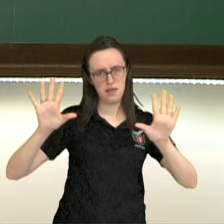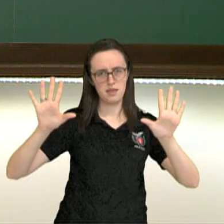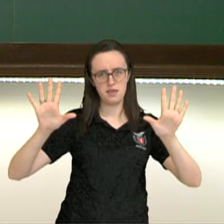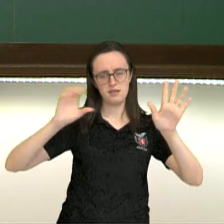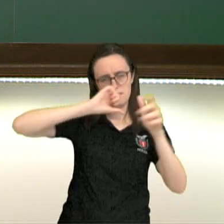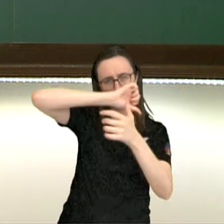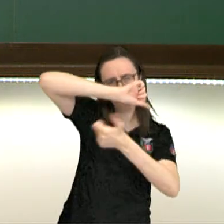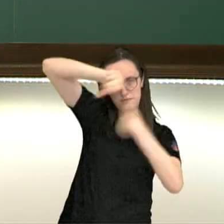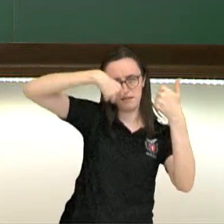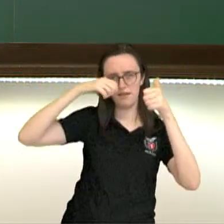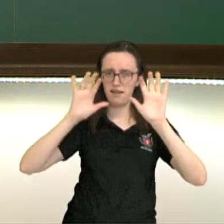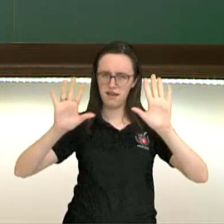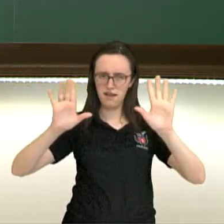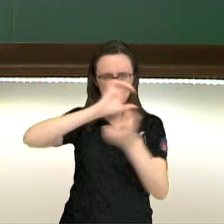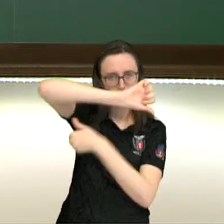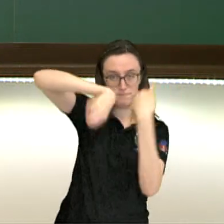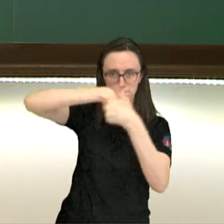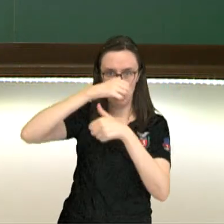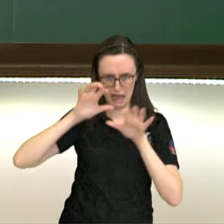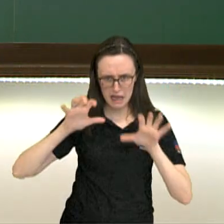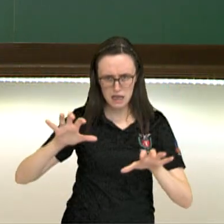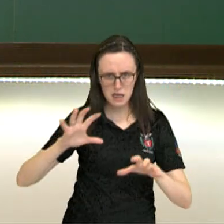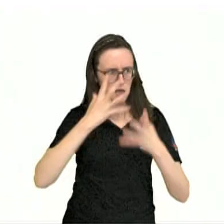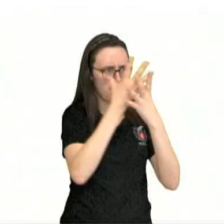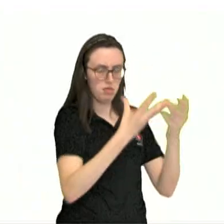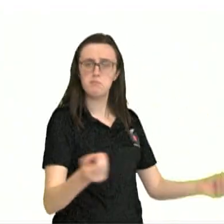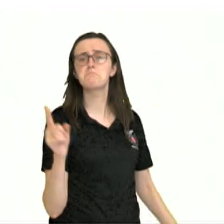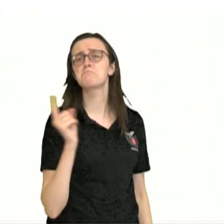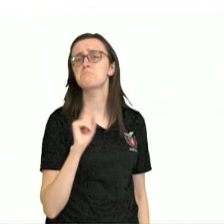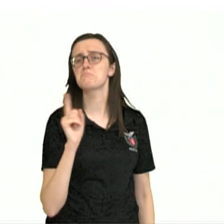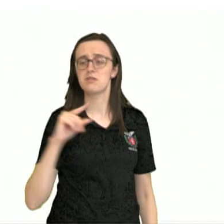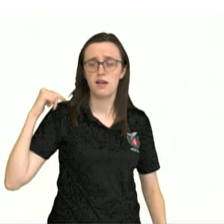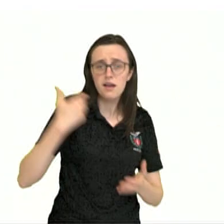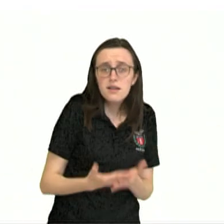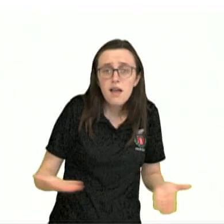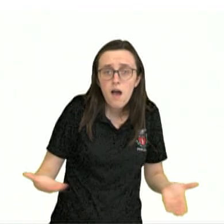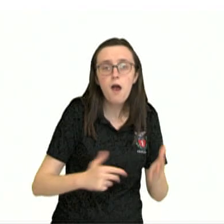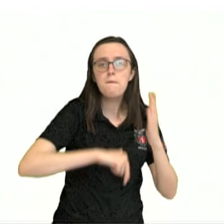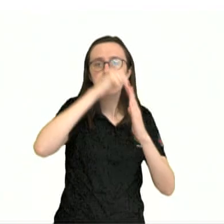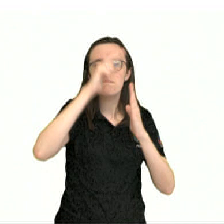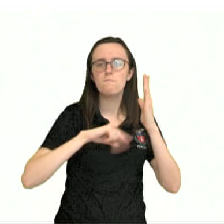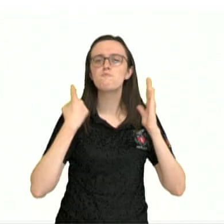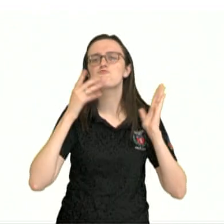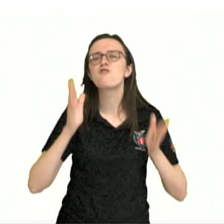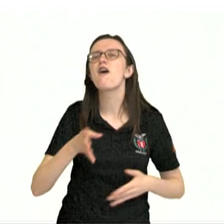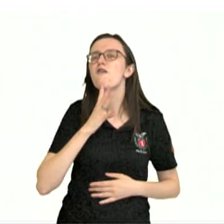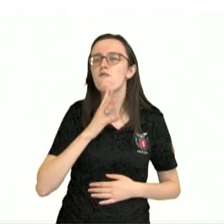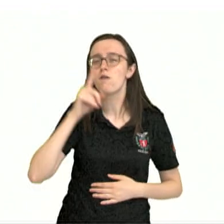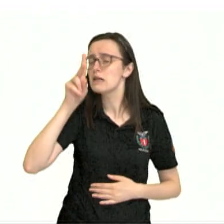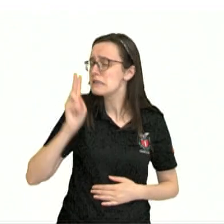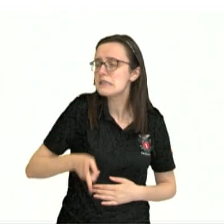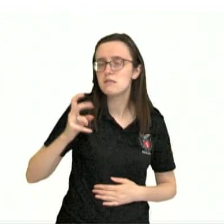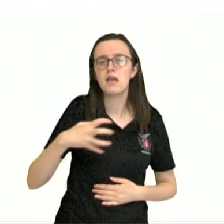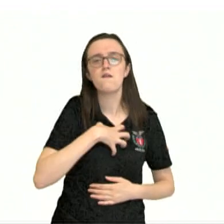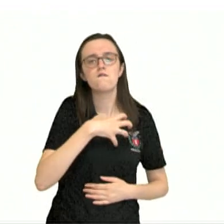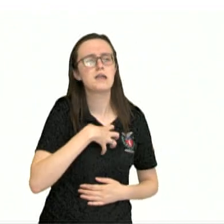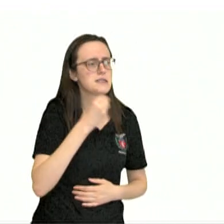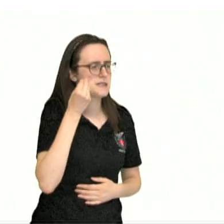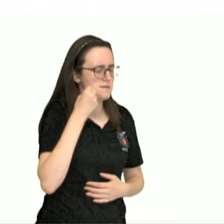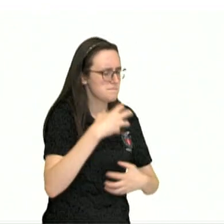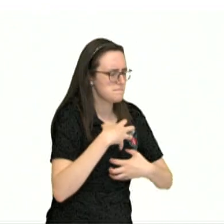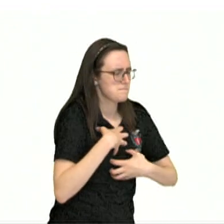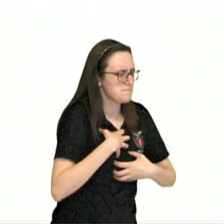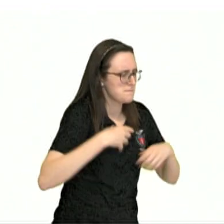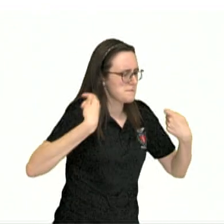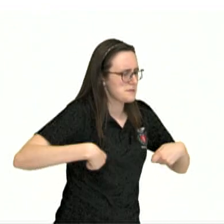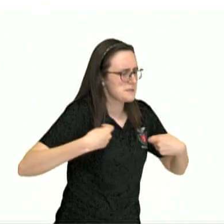foi bem o que aconteceu. A pintura, que até hoje conhecemos, sempre foi usada pelo homem como forma de suprir sua